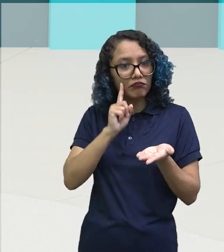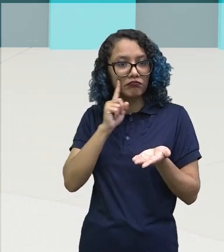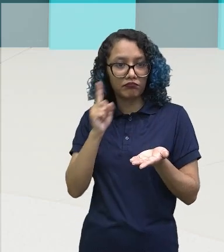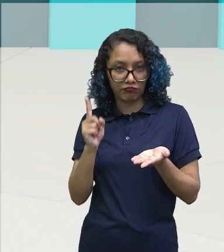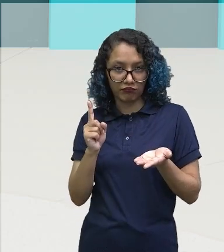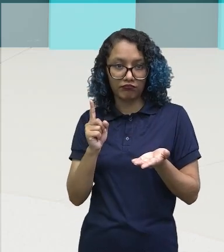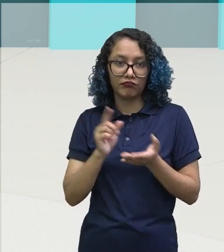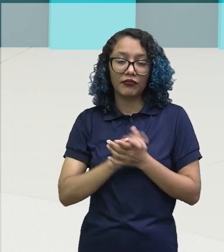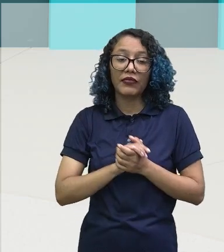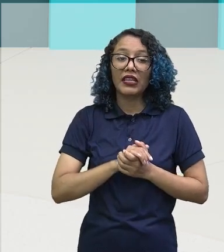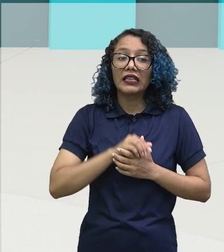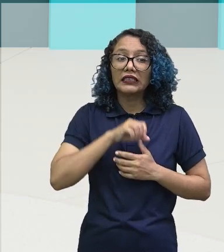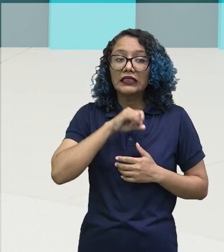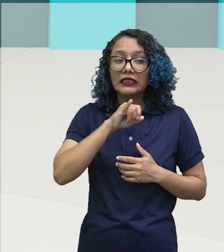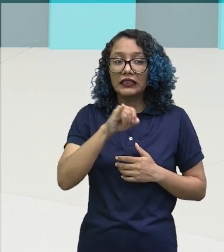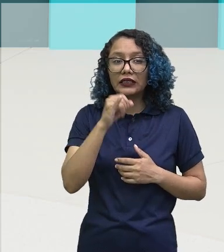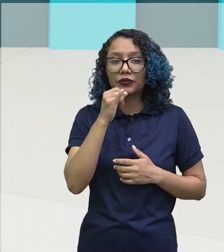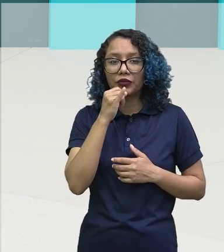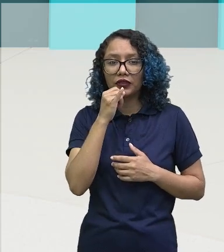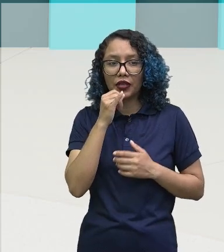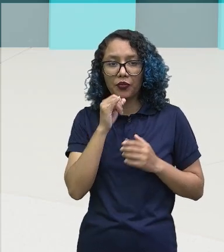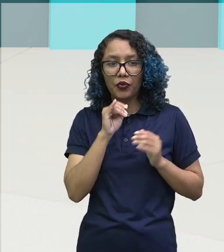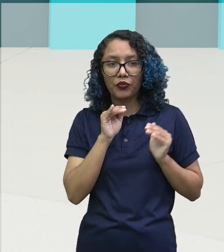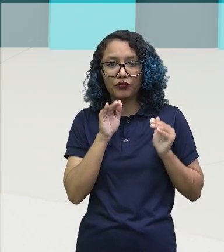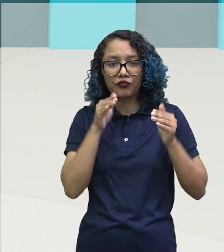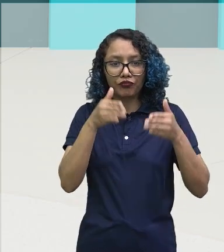E se caso tiver especificação,